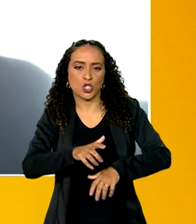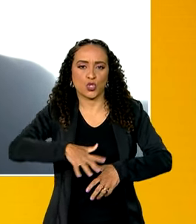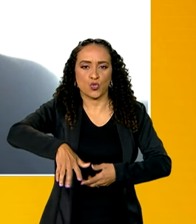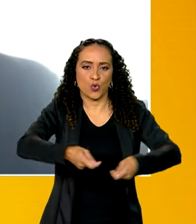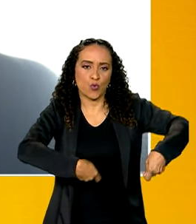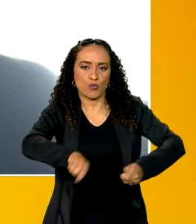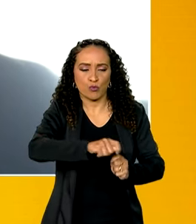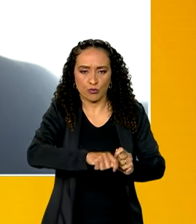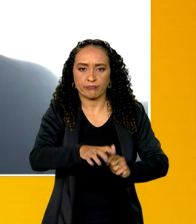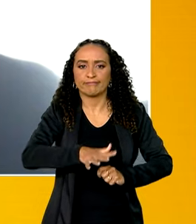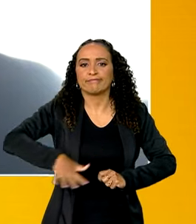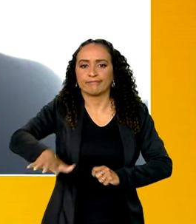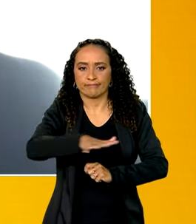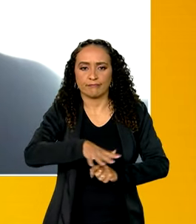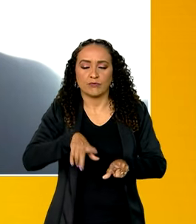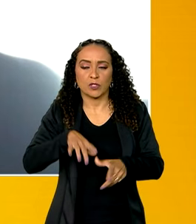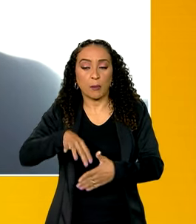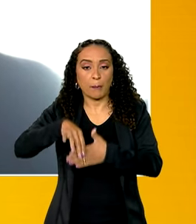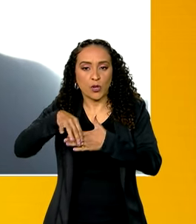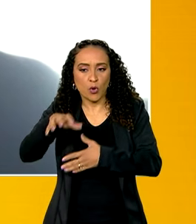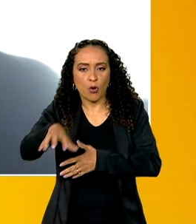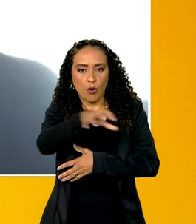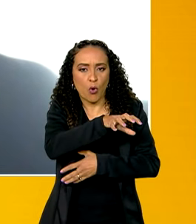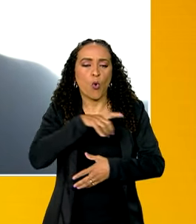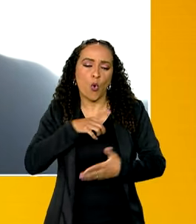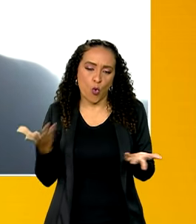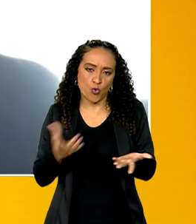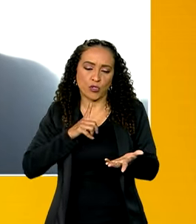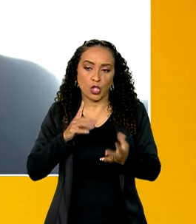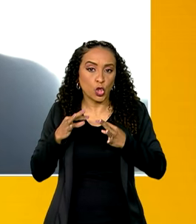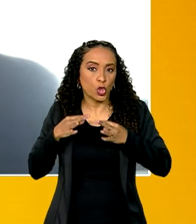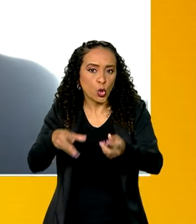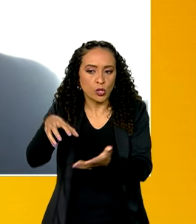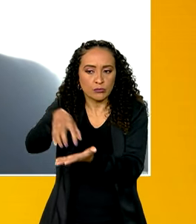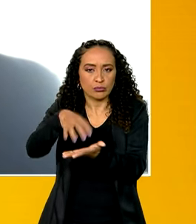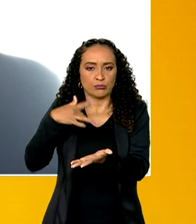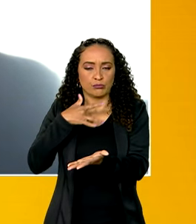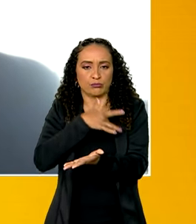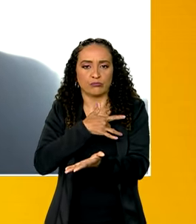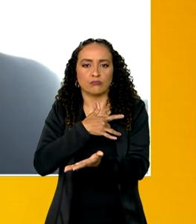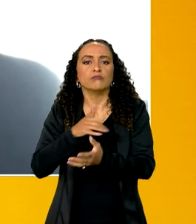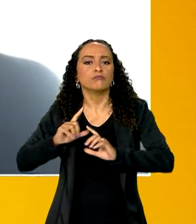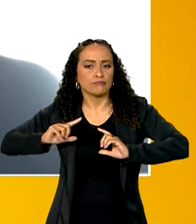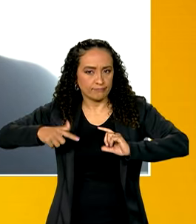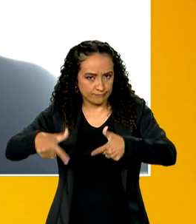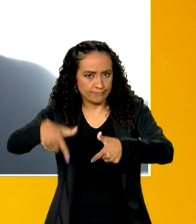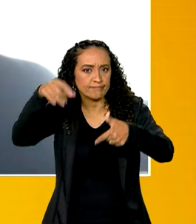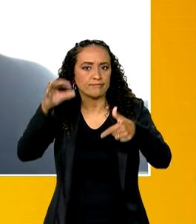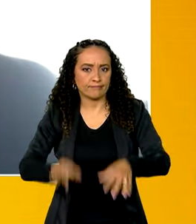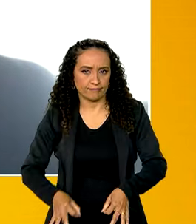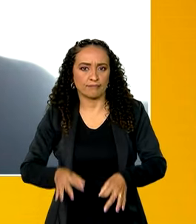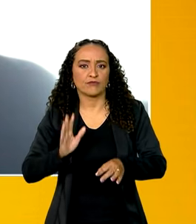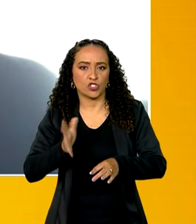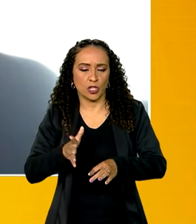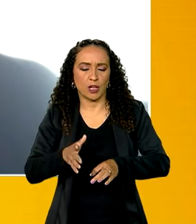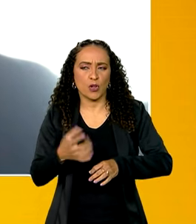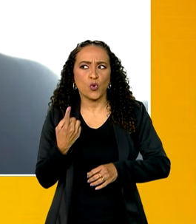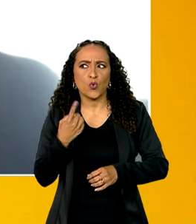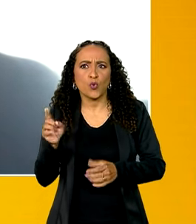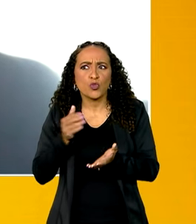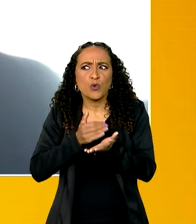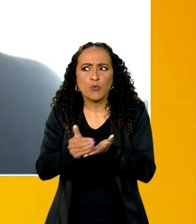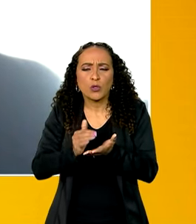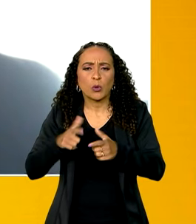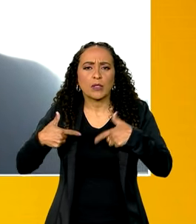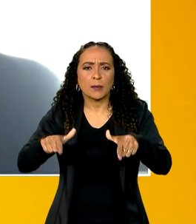região. E a gente priorizou essas regiões. Então, hoje, a gente tem todas as unidades básicas de saúde, né, em funcionamento. Né, não tem a última que